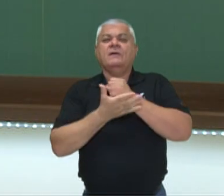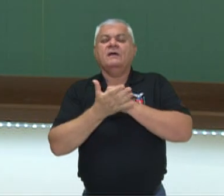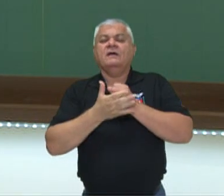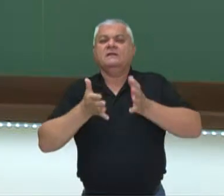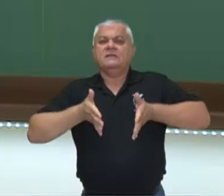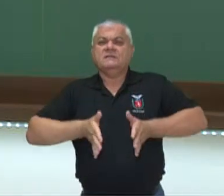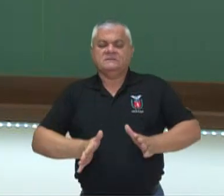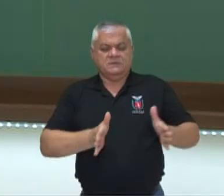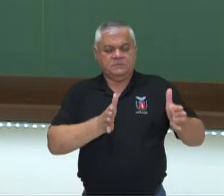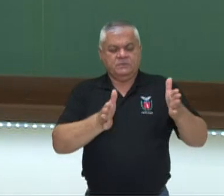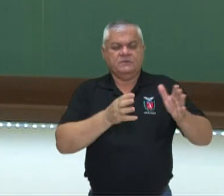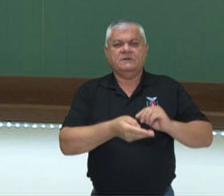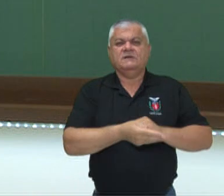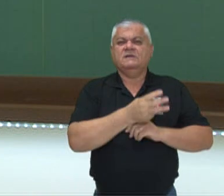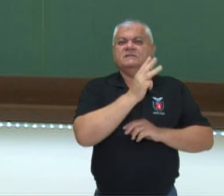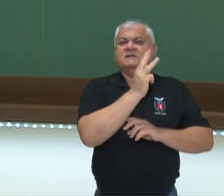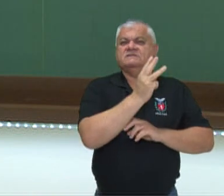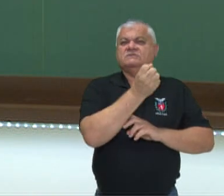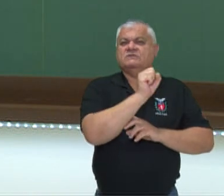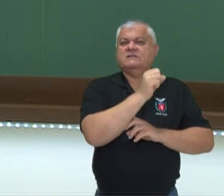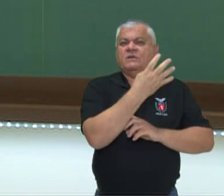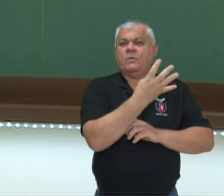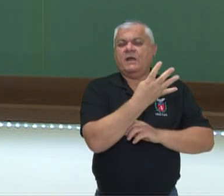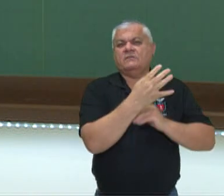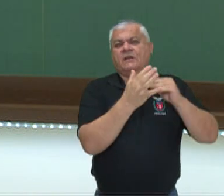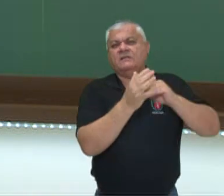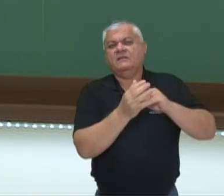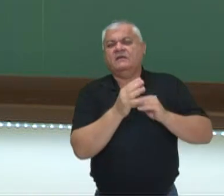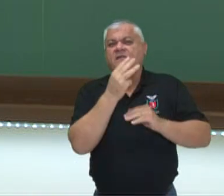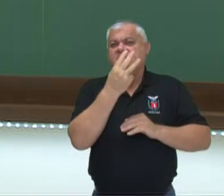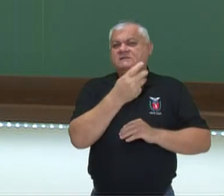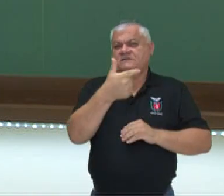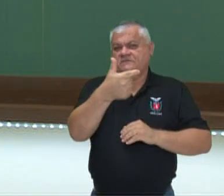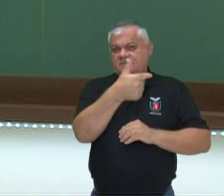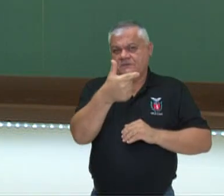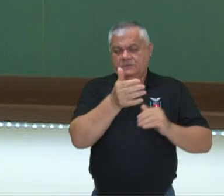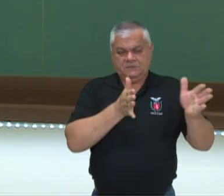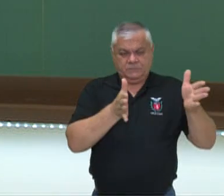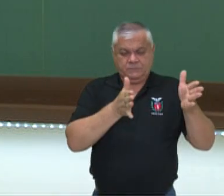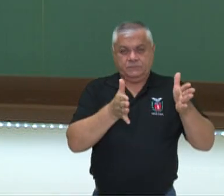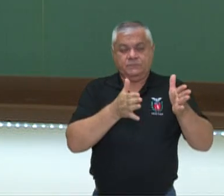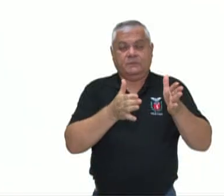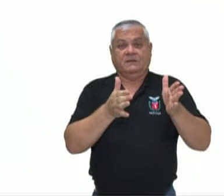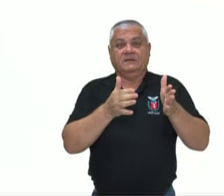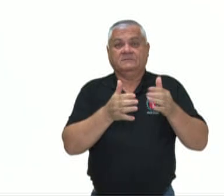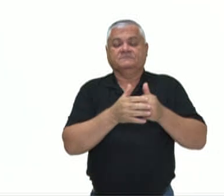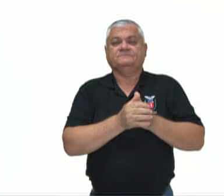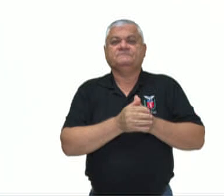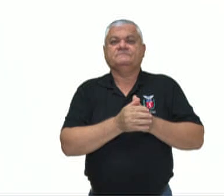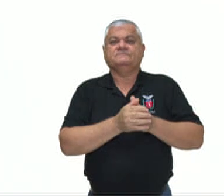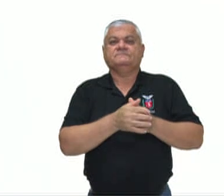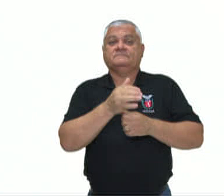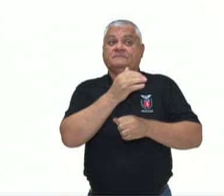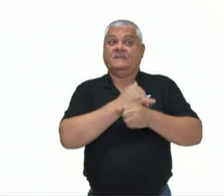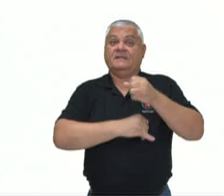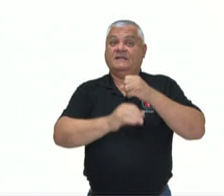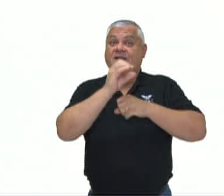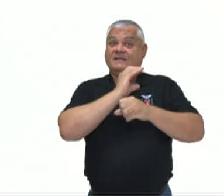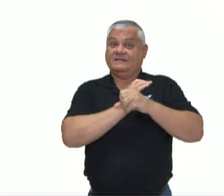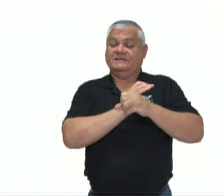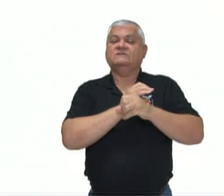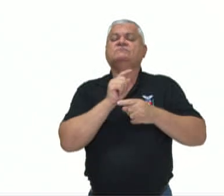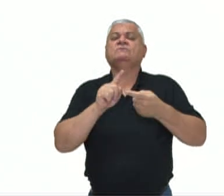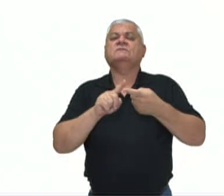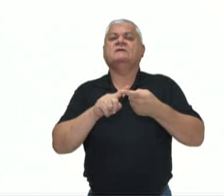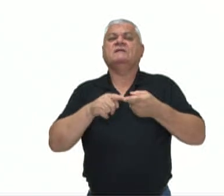entre 384 a.C. a 322 a.C., nasceu em Estagira, na